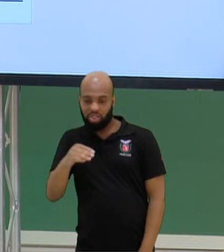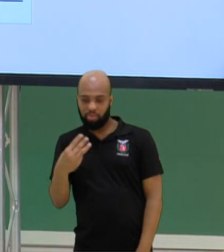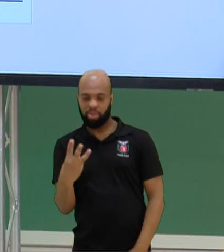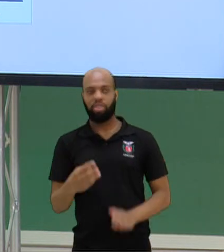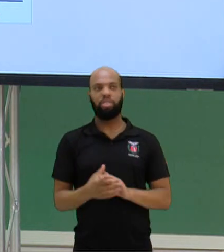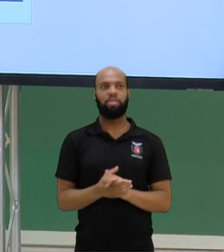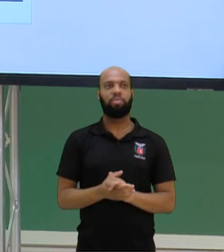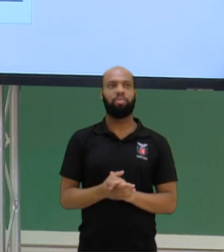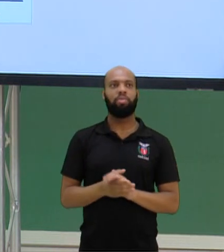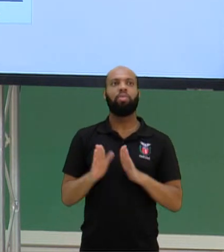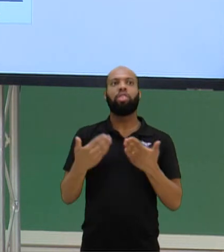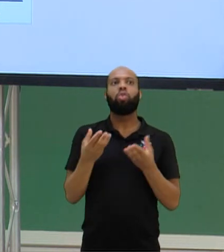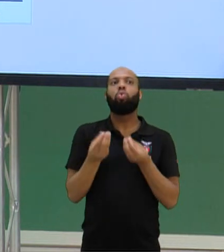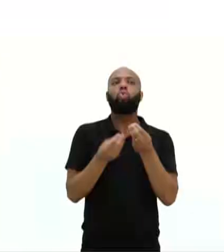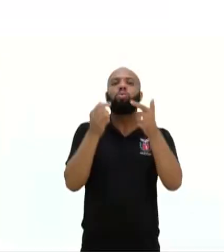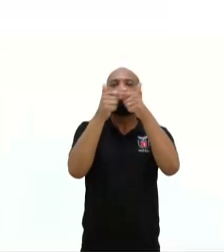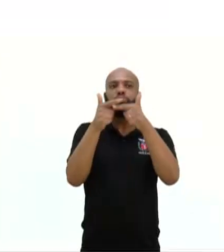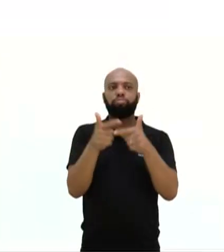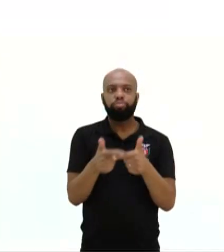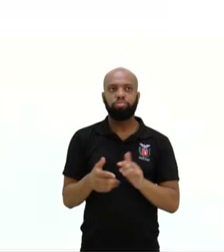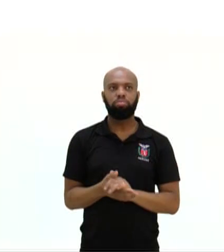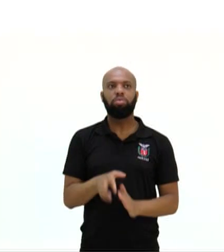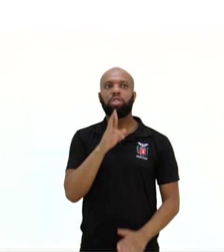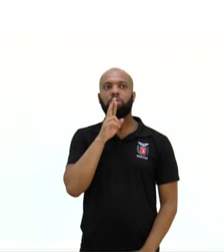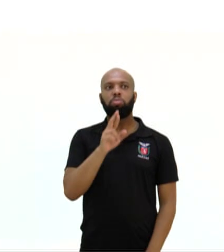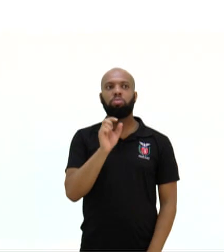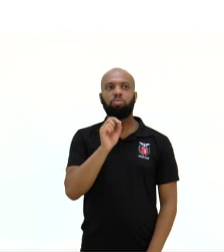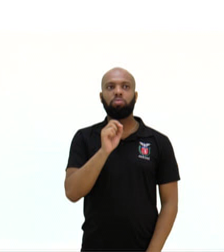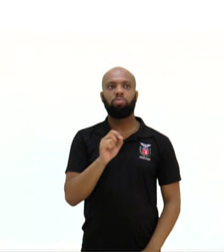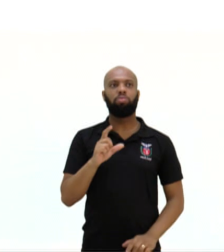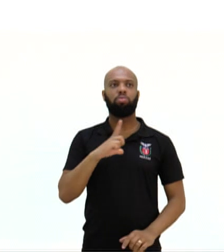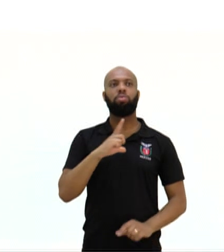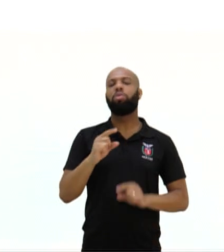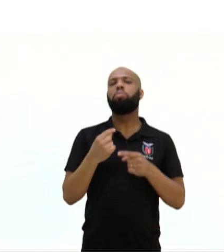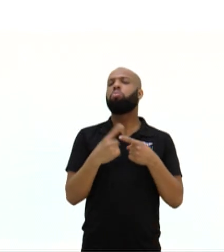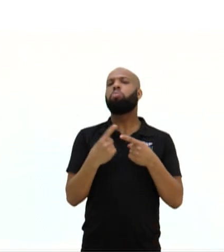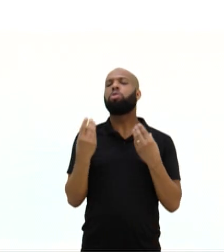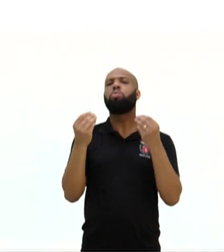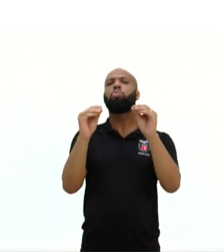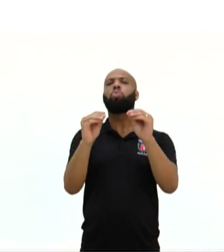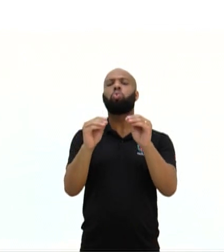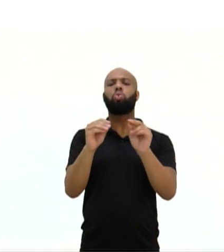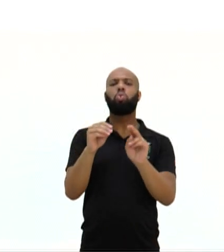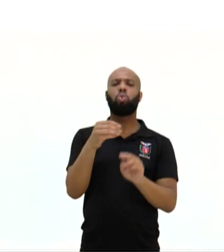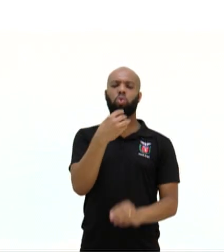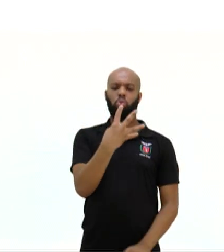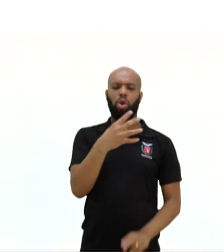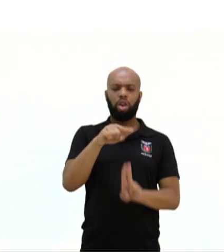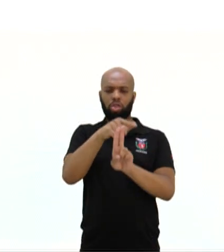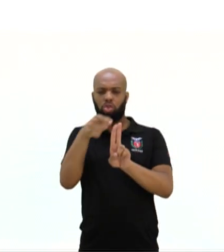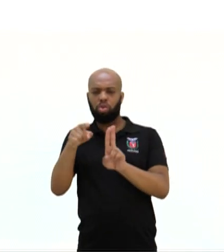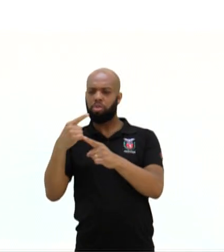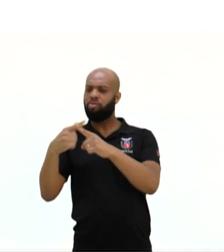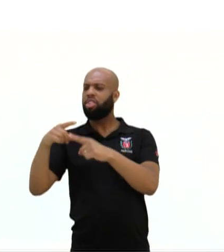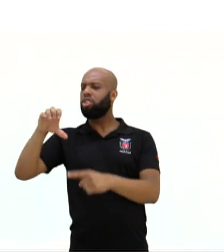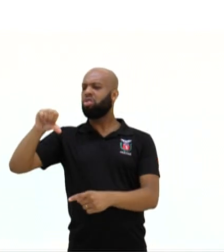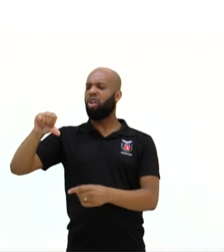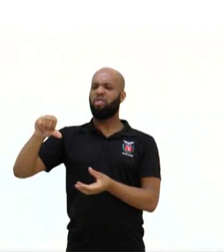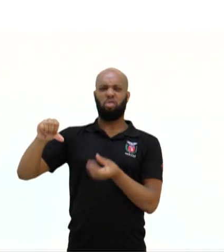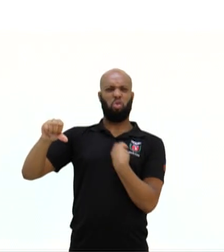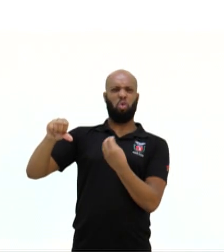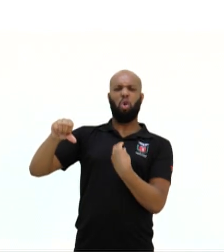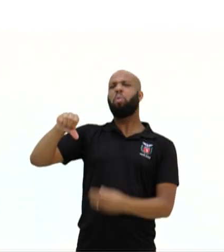Então, como que fica isso? 4π, certo? Vezes 9. Por que a professora colocou 4π vezes 9? De onde é que surgiu aquele